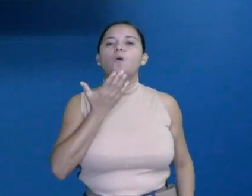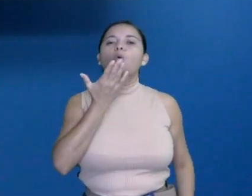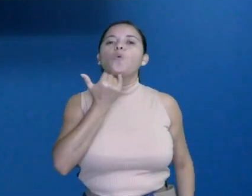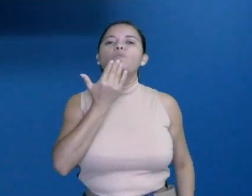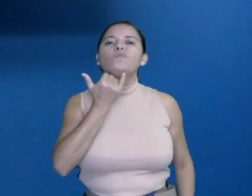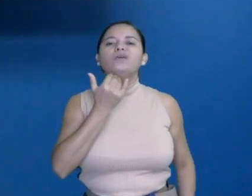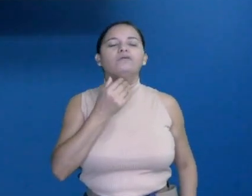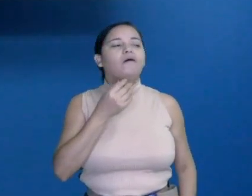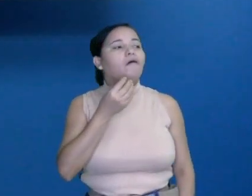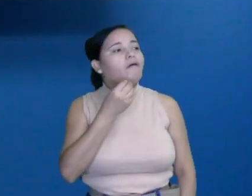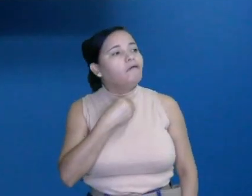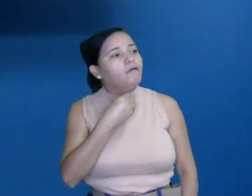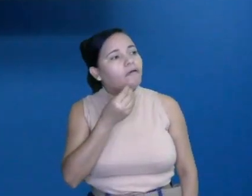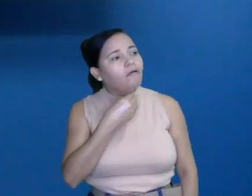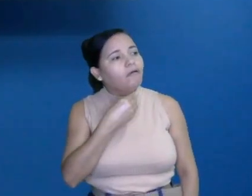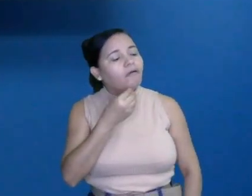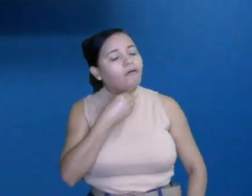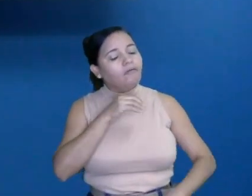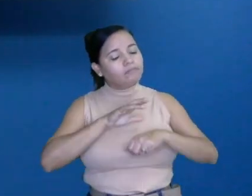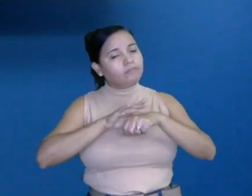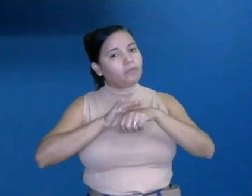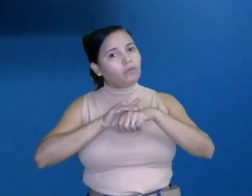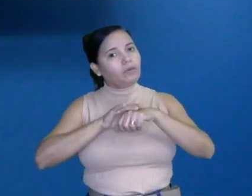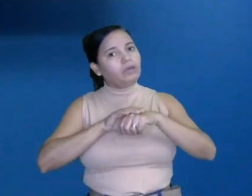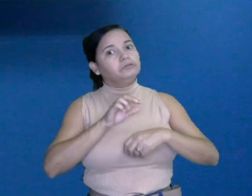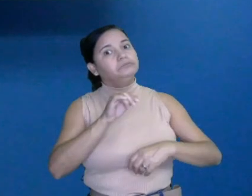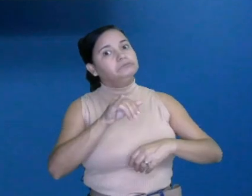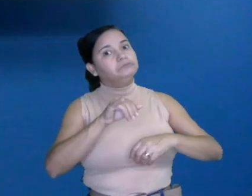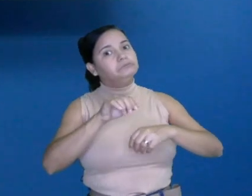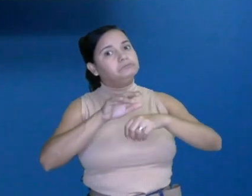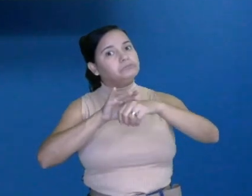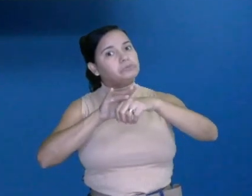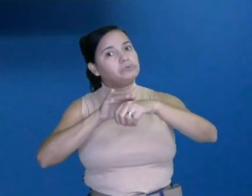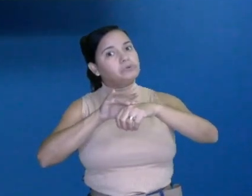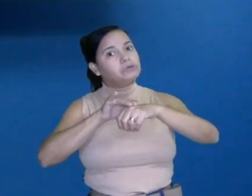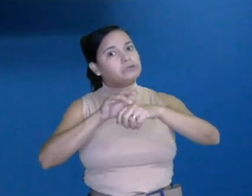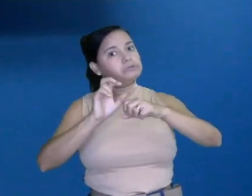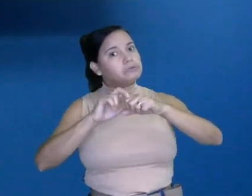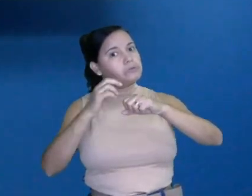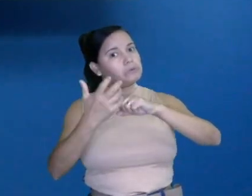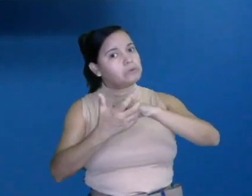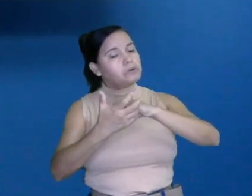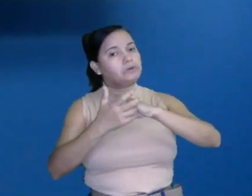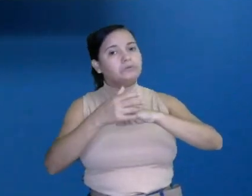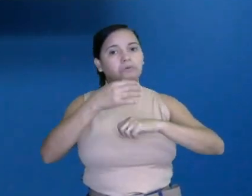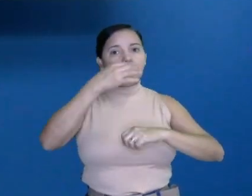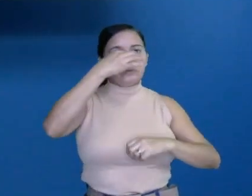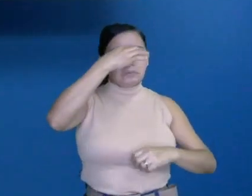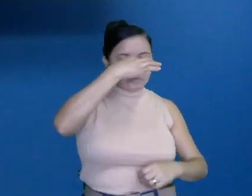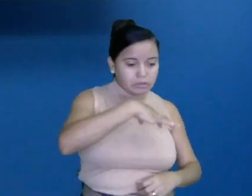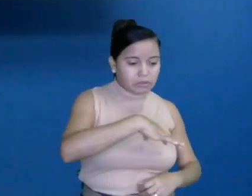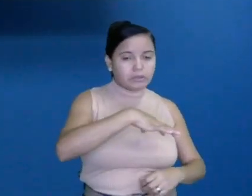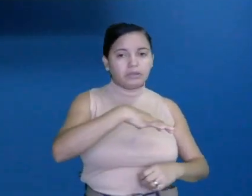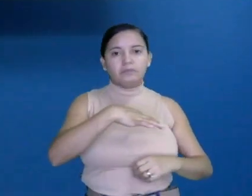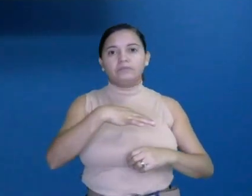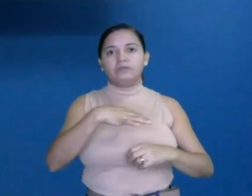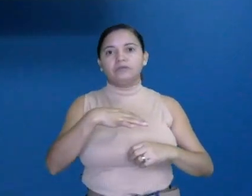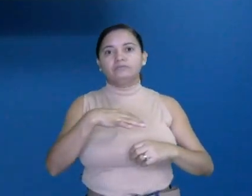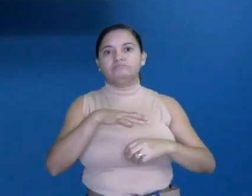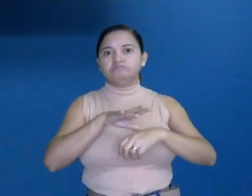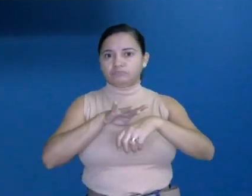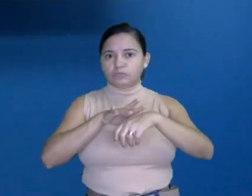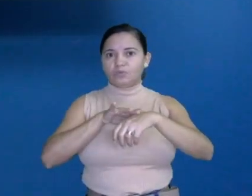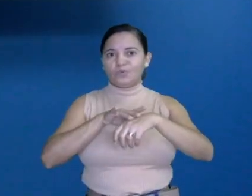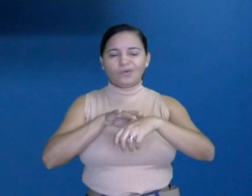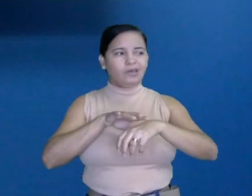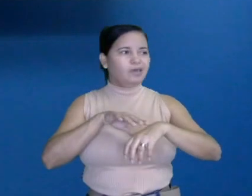fraco e doente. E quando uma doença vier, ou corona, ou uma gripe, ou qualquer outra doença, seu corpo